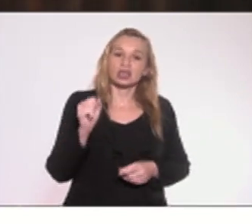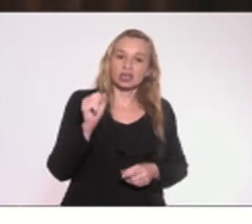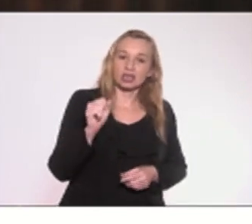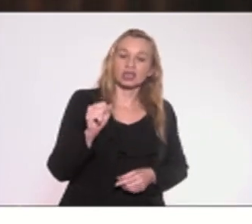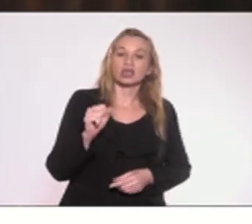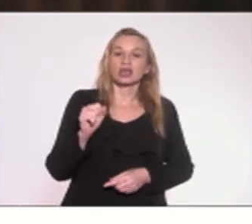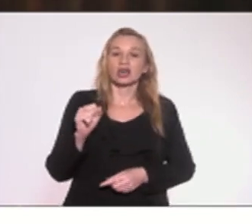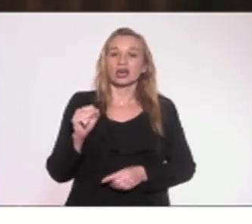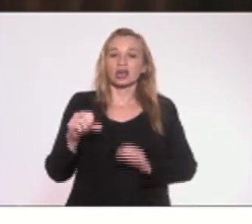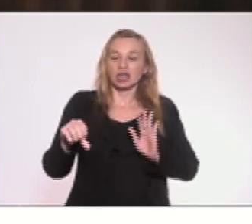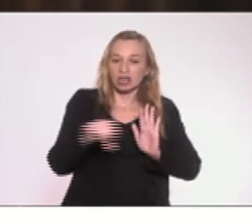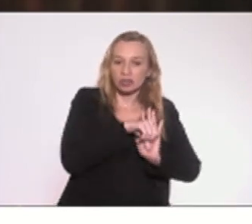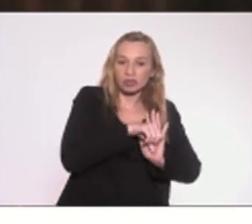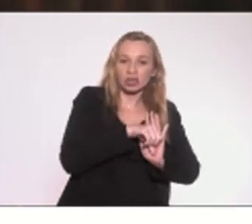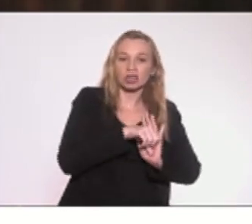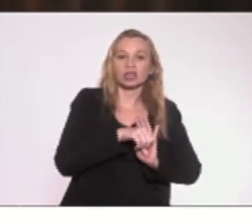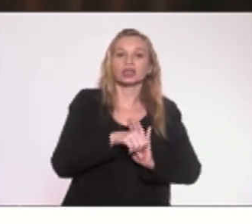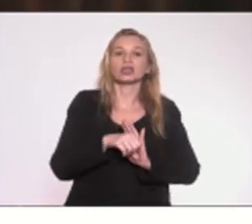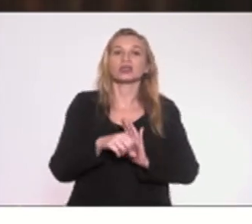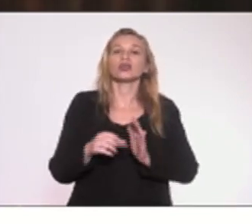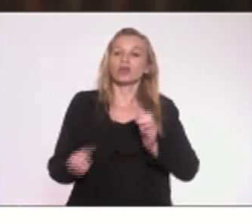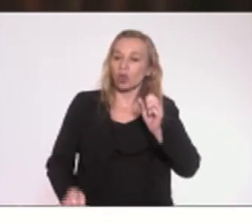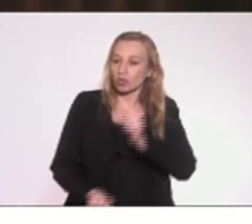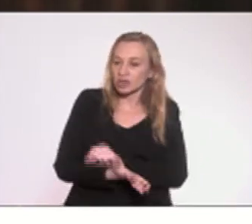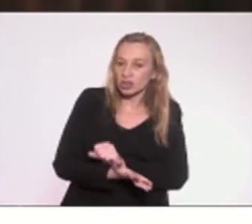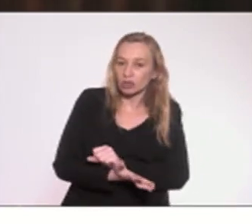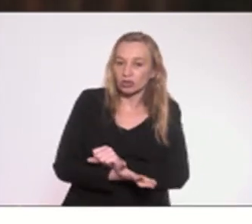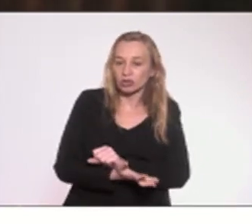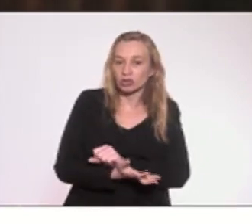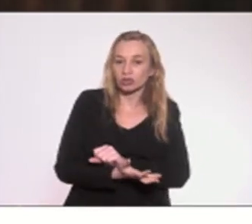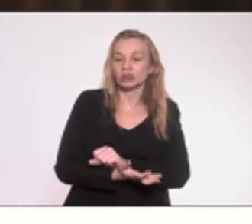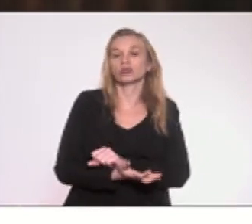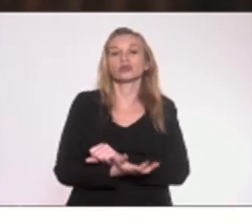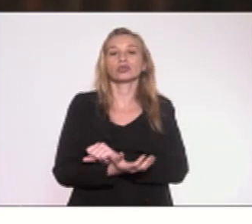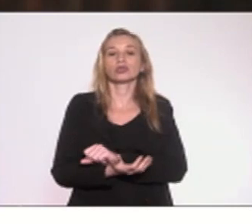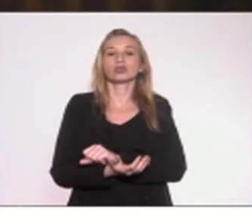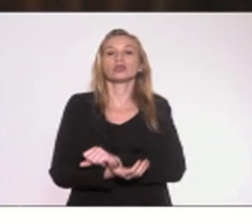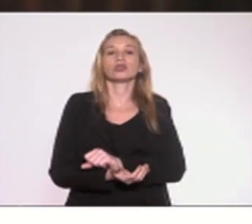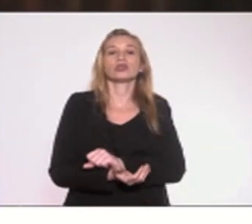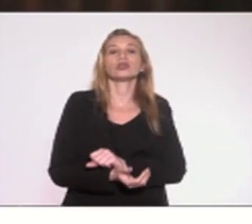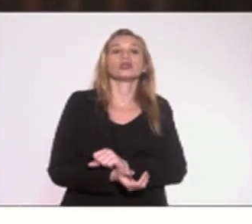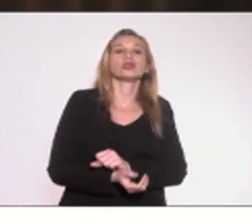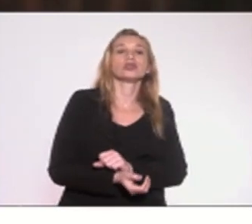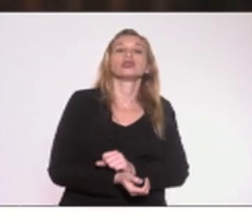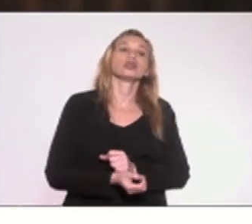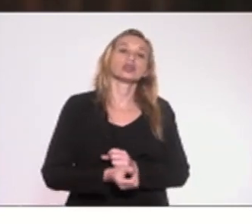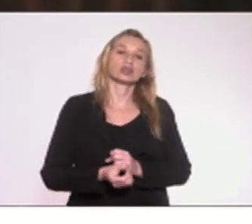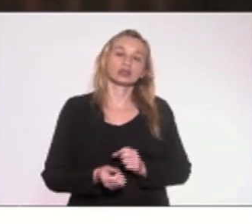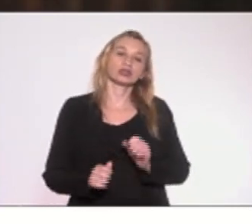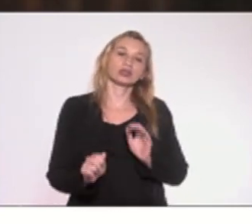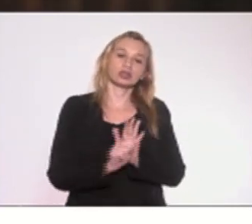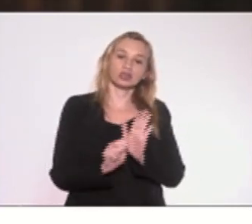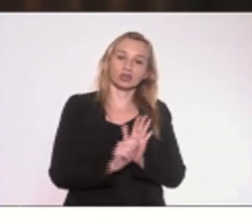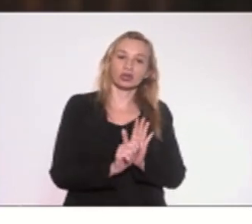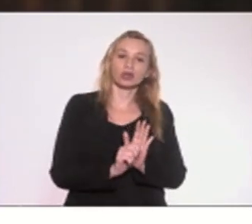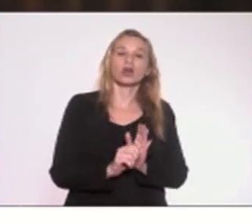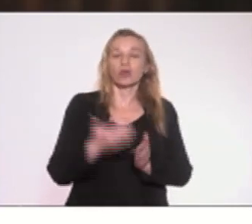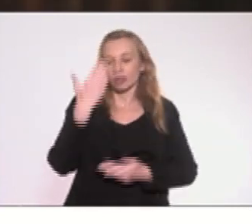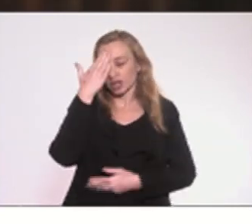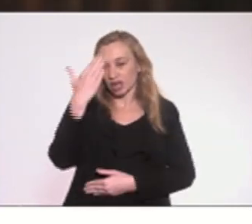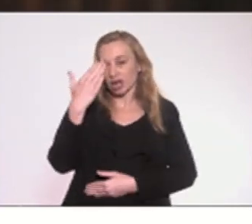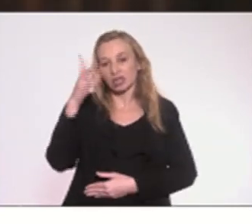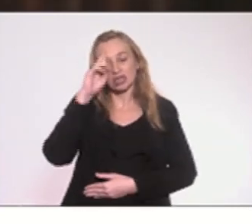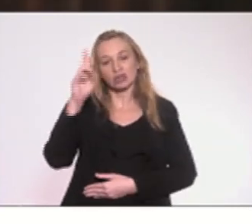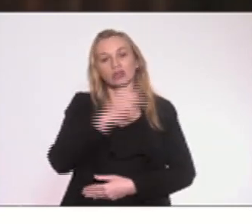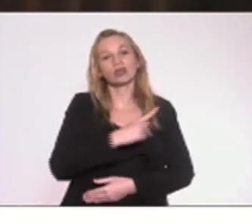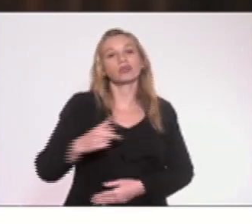aqui a dizer, que é aquela da corrupção, da lavagem de dinheiro e do crime organizado. Então, muito obrigada, senhor